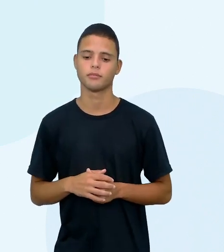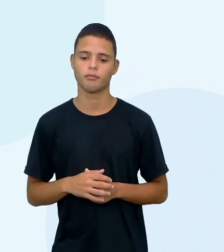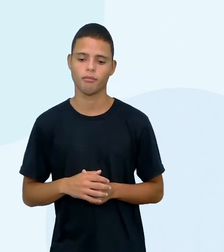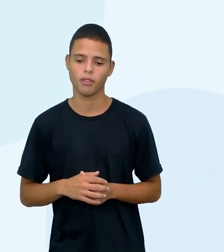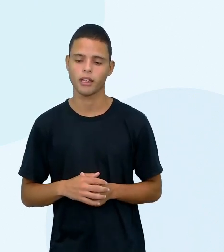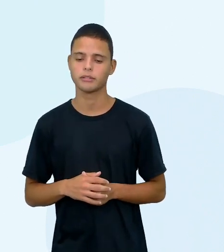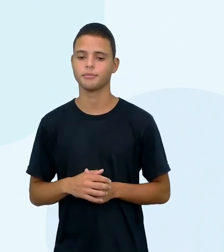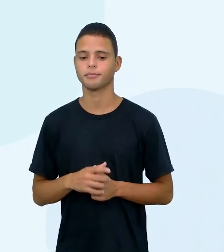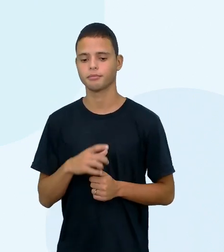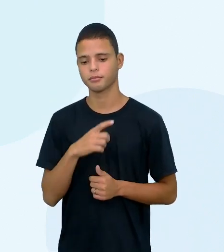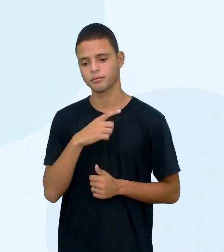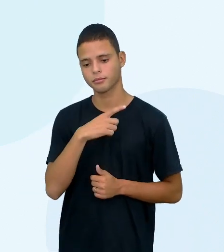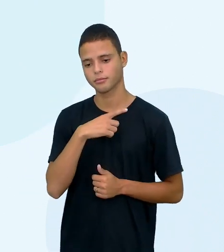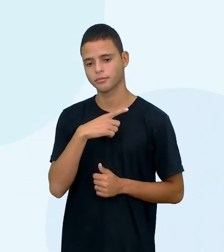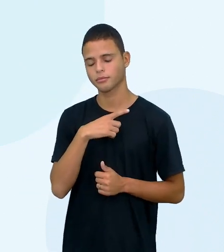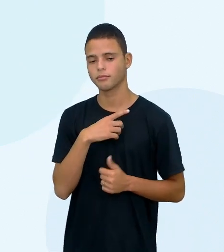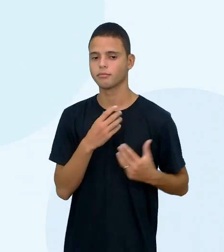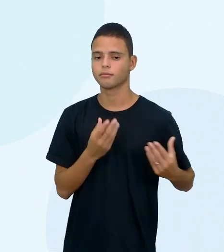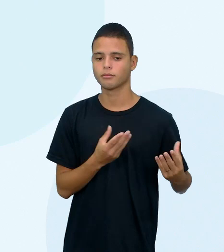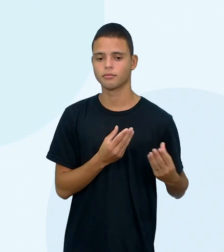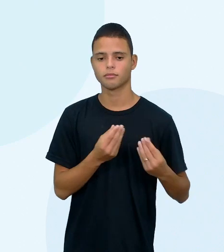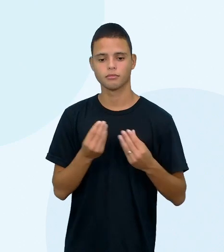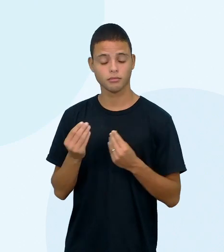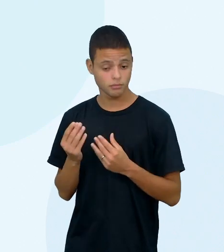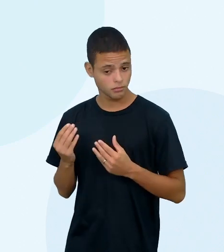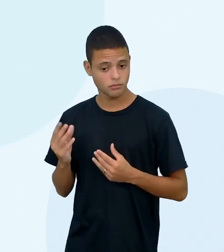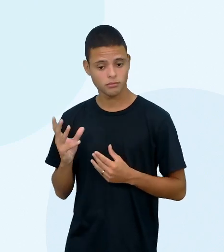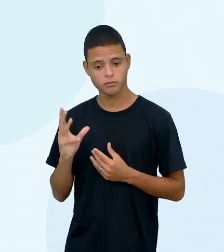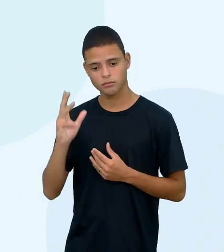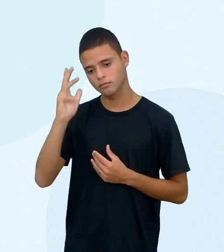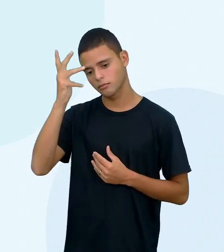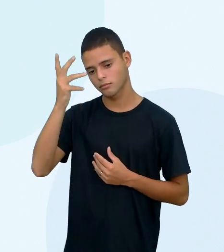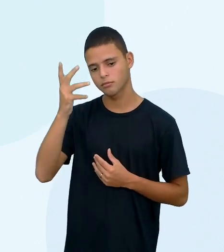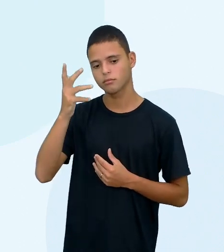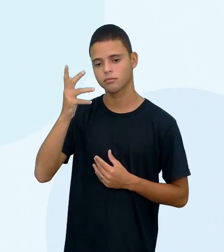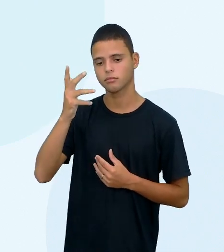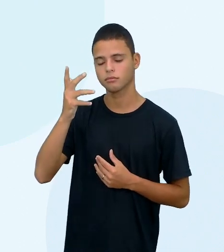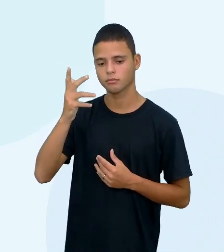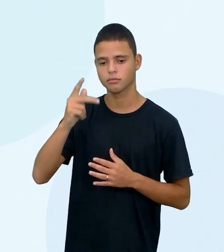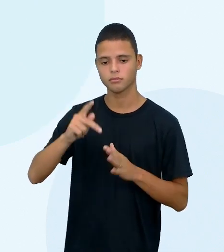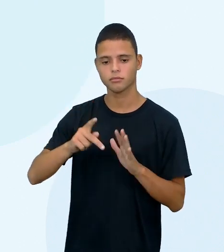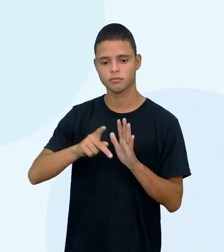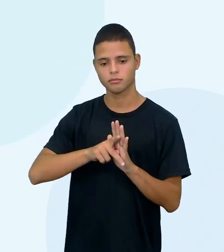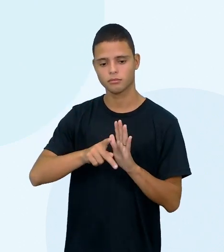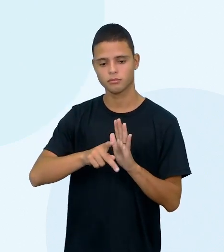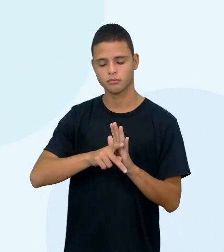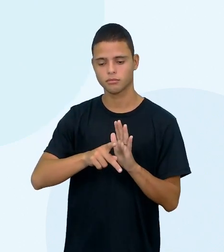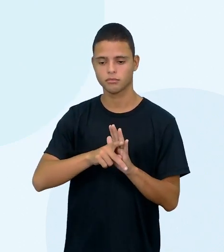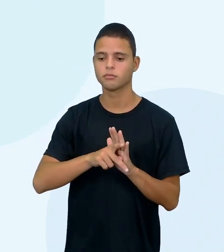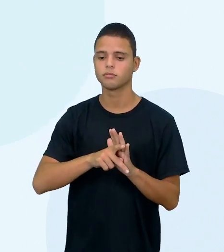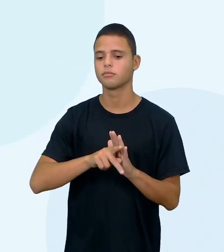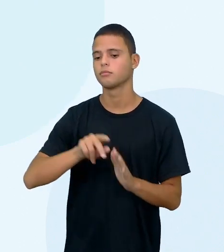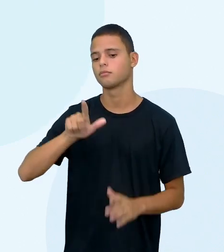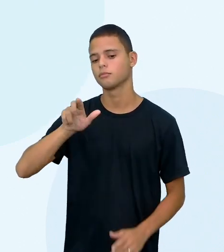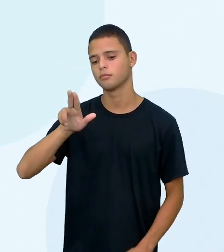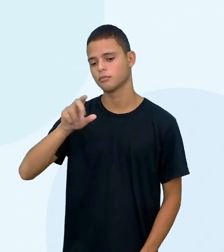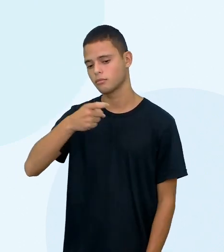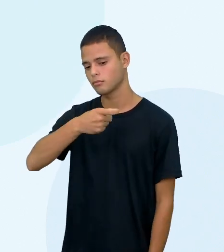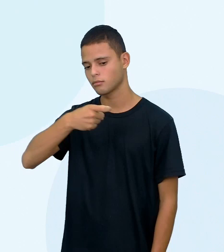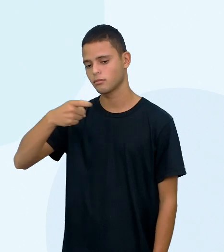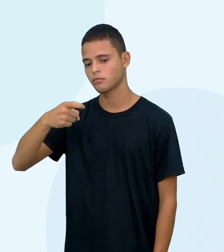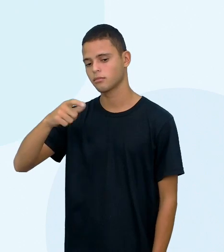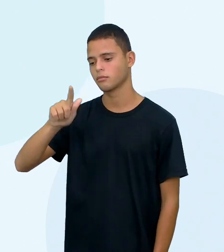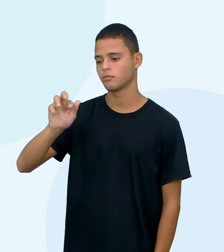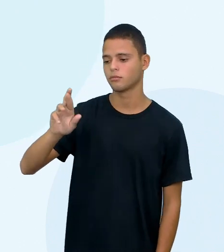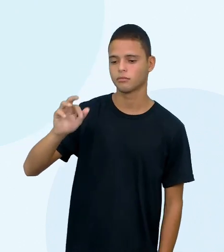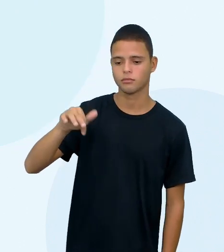Essas enzimas, a maioria delas atuam então ali, olha, na luz do trato gastrointestinal. Algumas outras enzimas